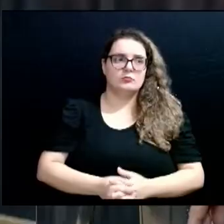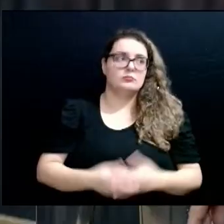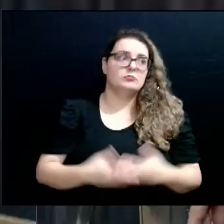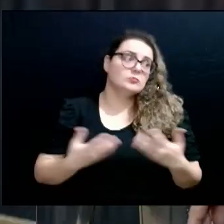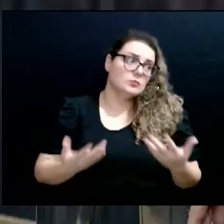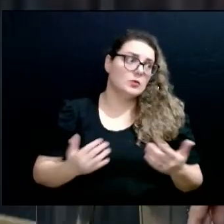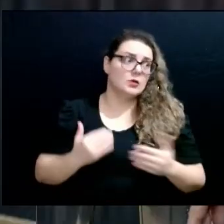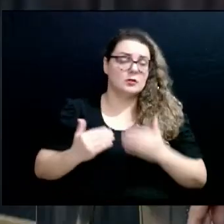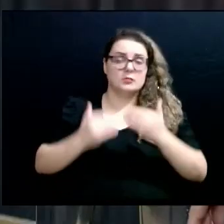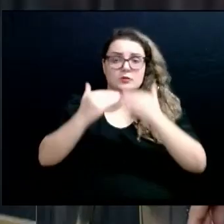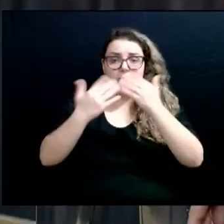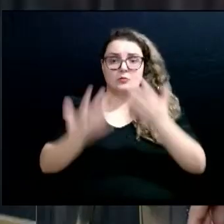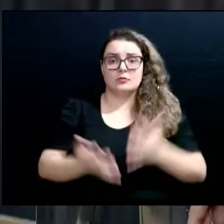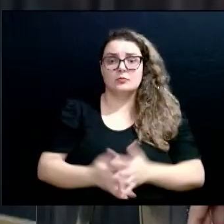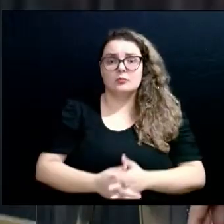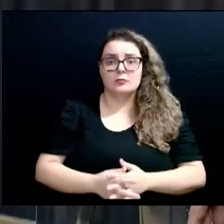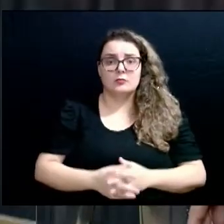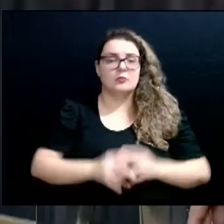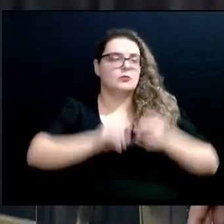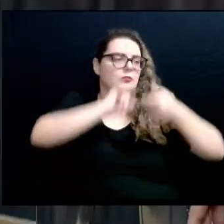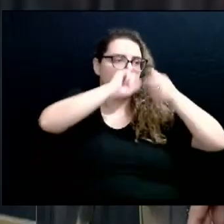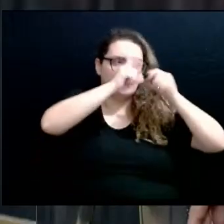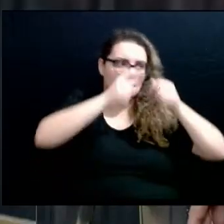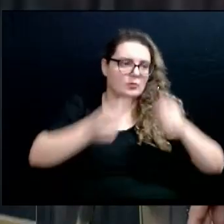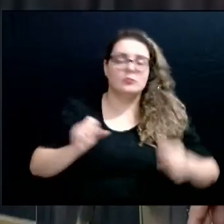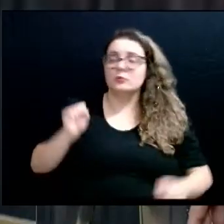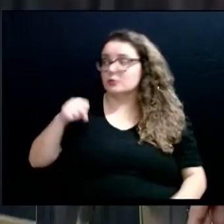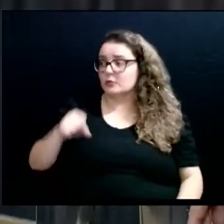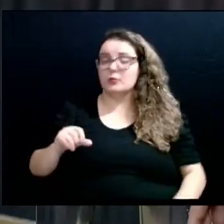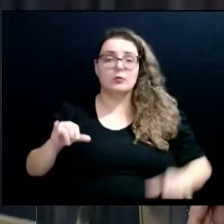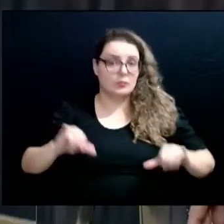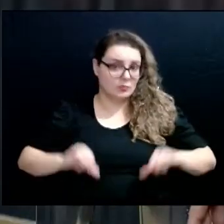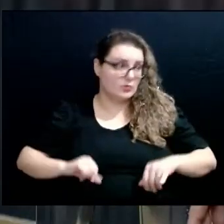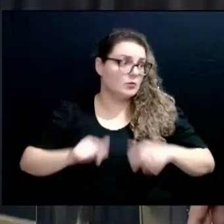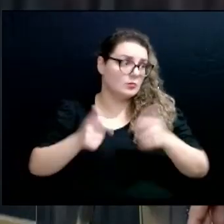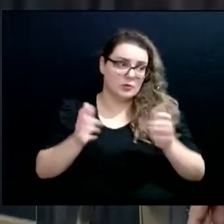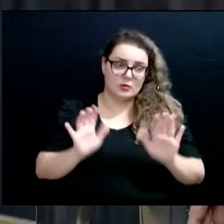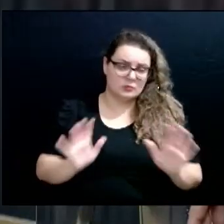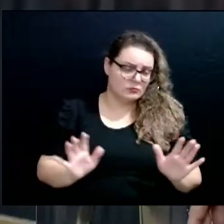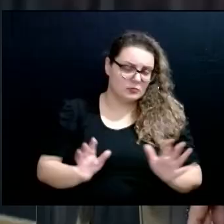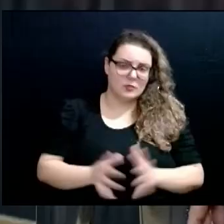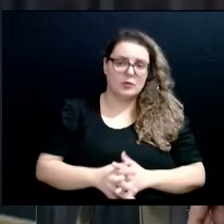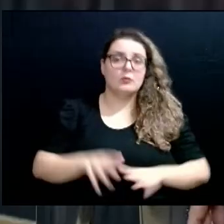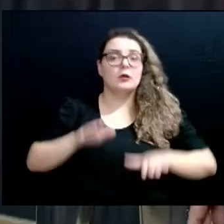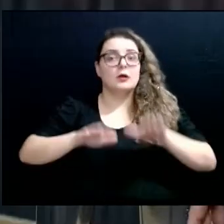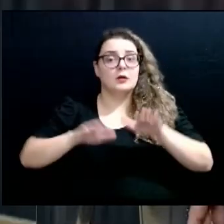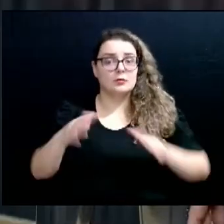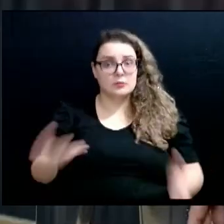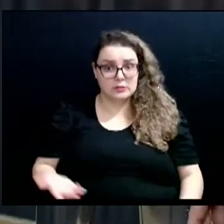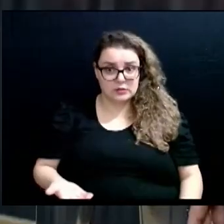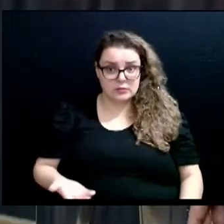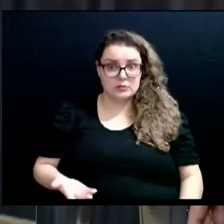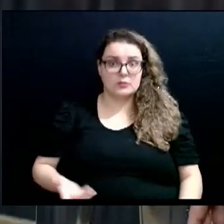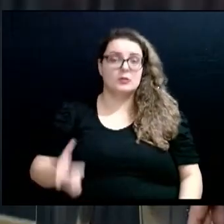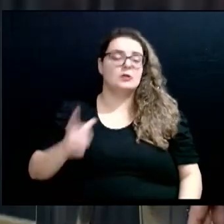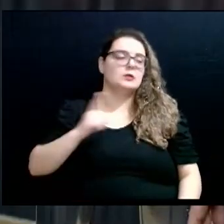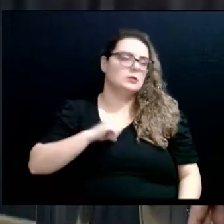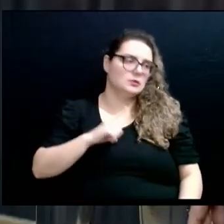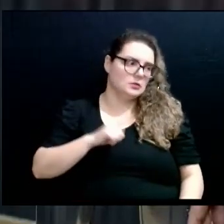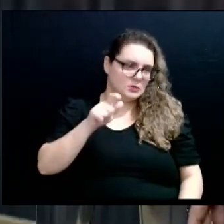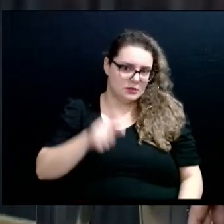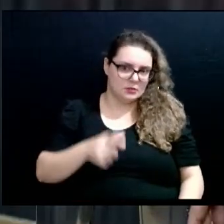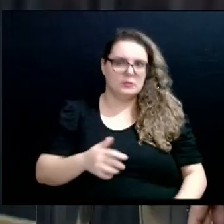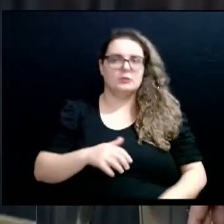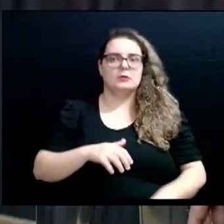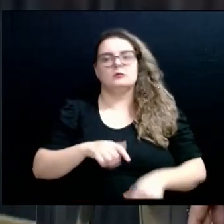desenvolver um transtorno ou vai ter um sofrimento aumentado, né? Muitas vezes a pessoa tem essa situação, ela sofre, ela